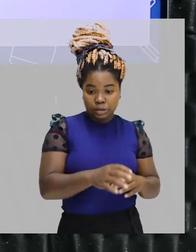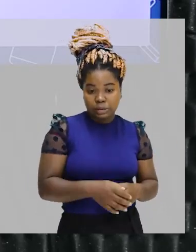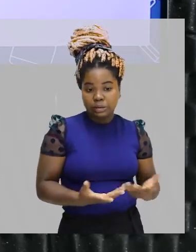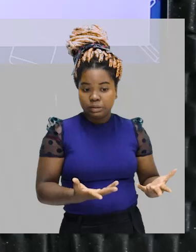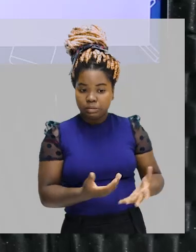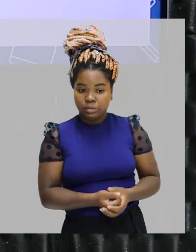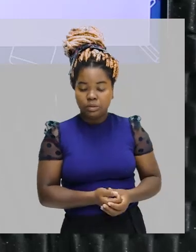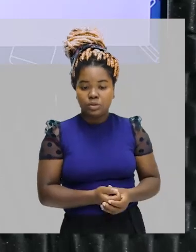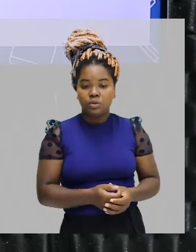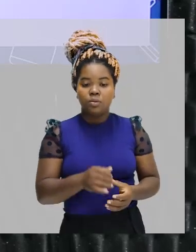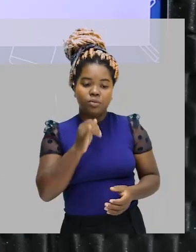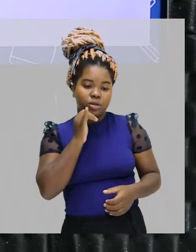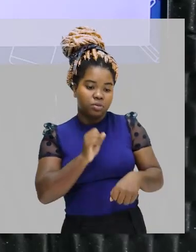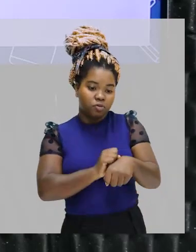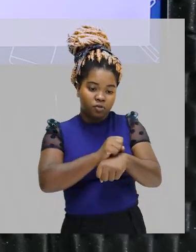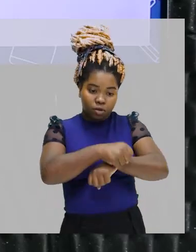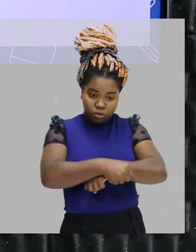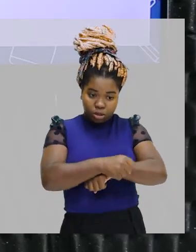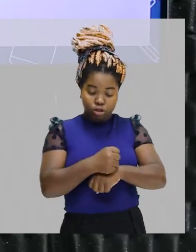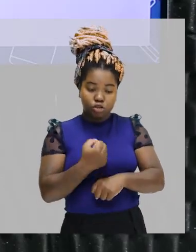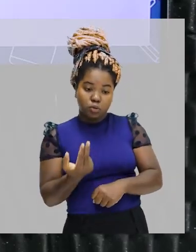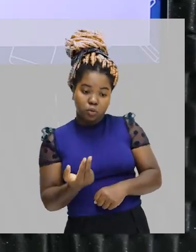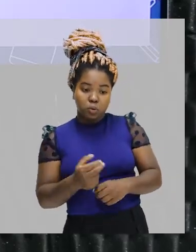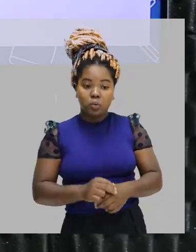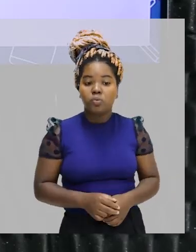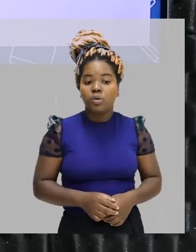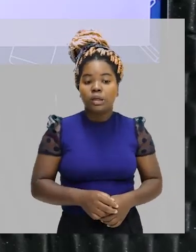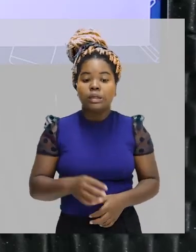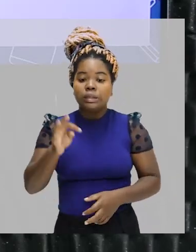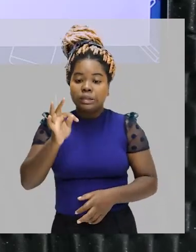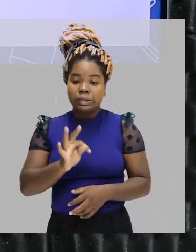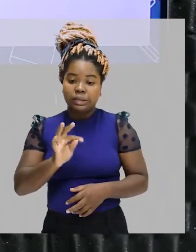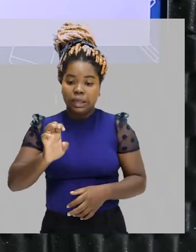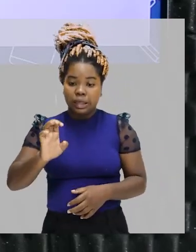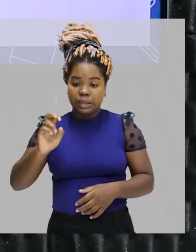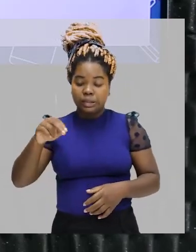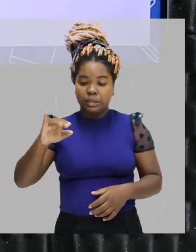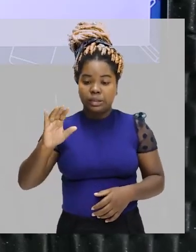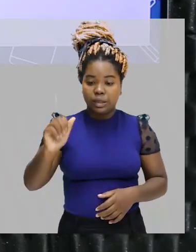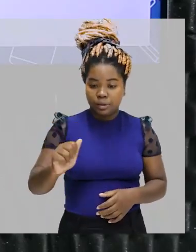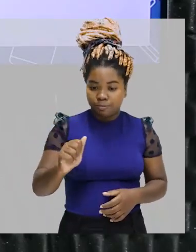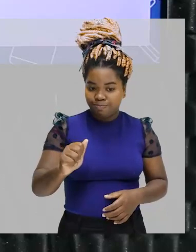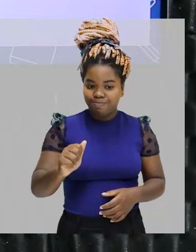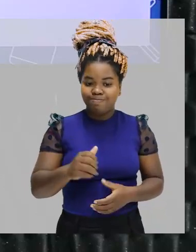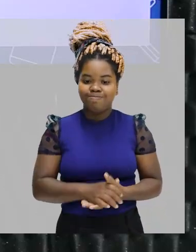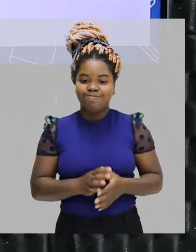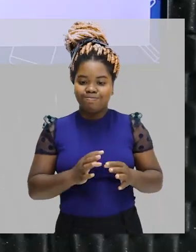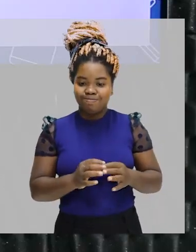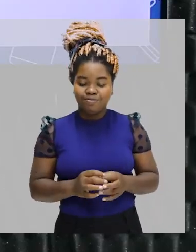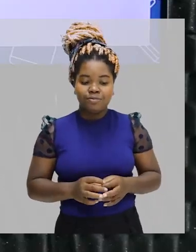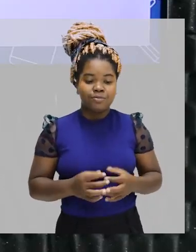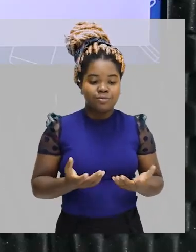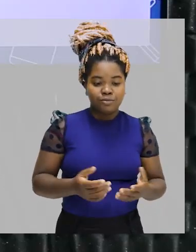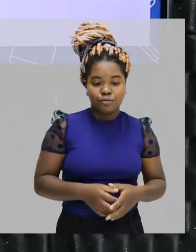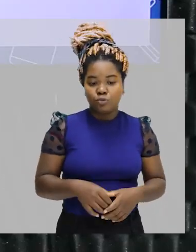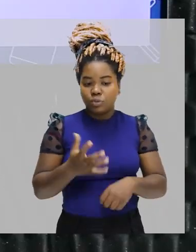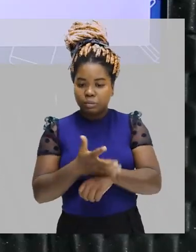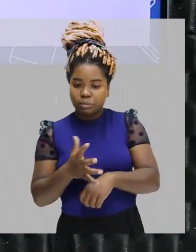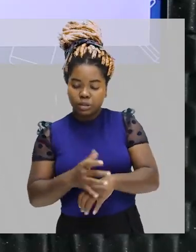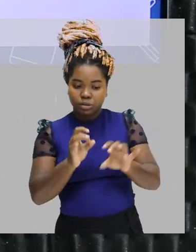a formal training, como, por exemplo, uma formação técnica, tá? Um treinamento específico para desempenhar uma